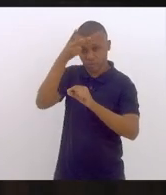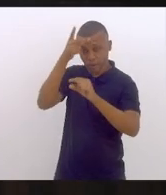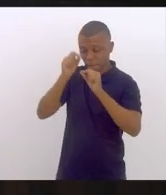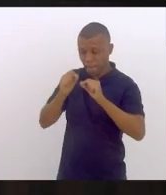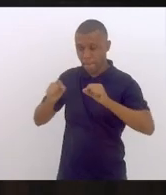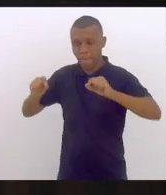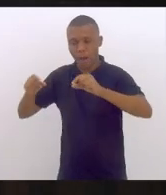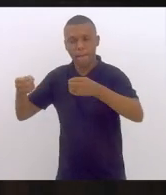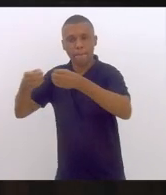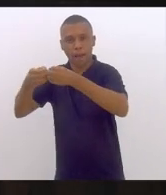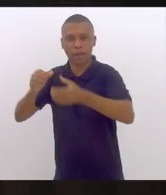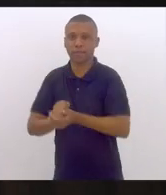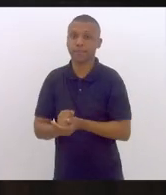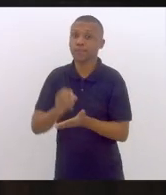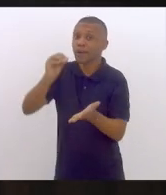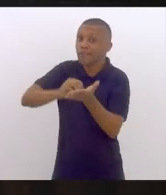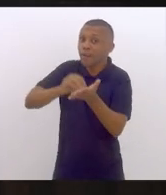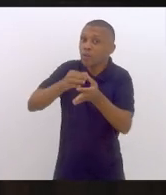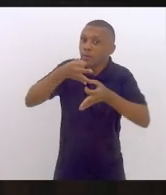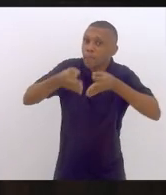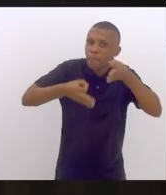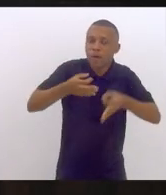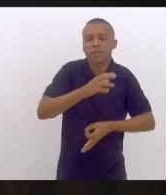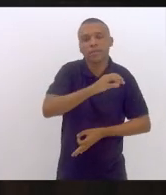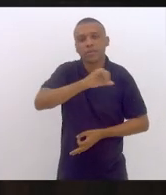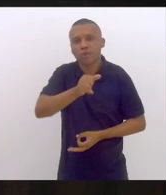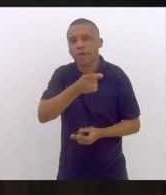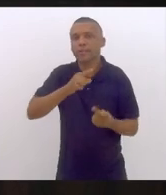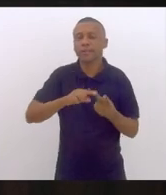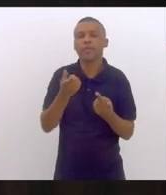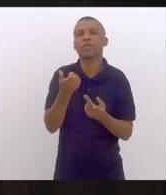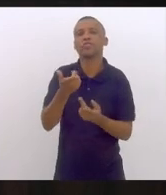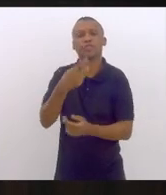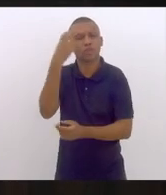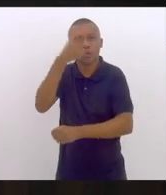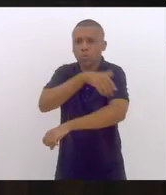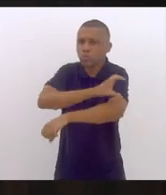pareceres das comissões Justiça de cultura e assuntos municipais